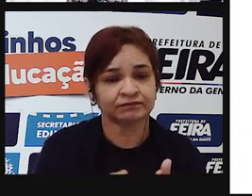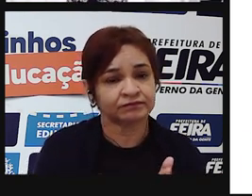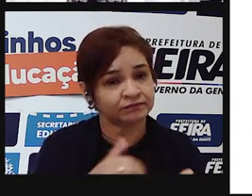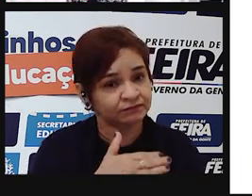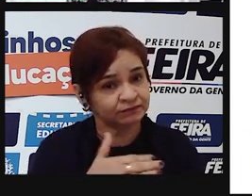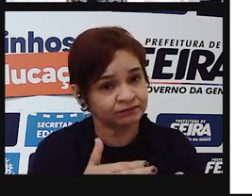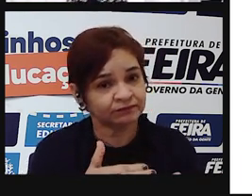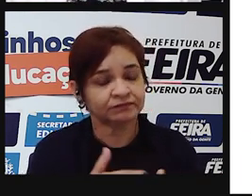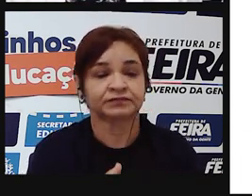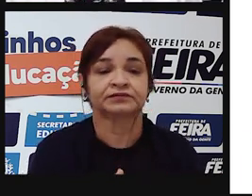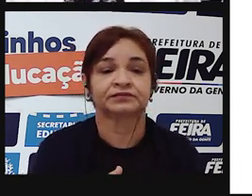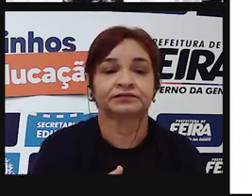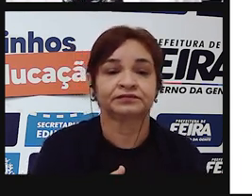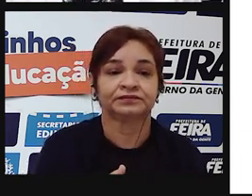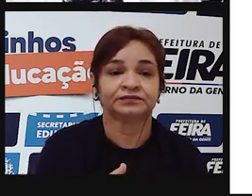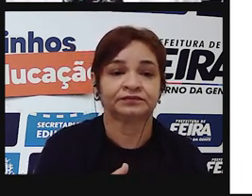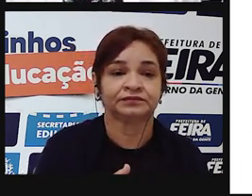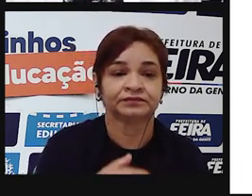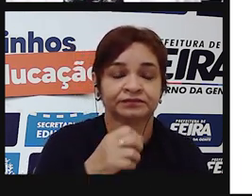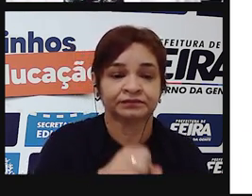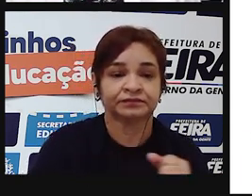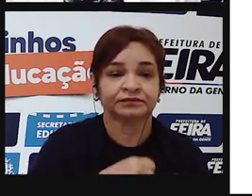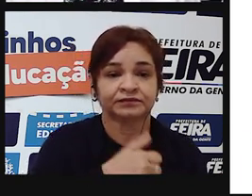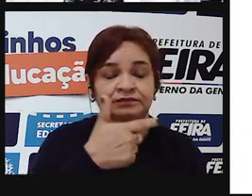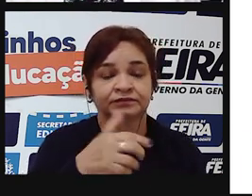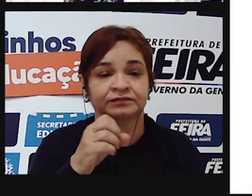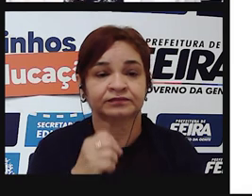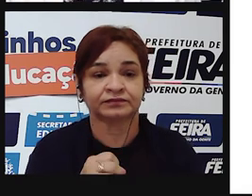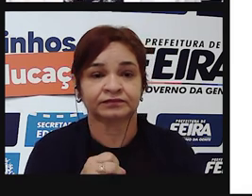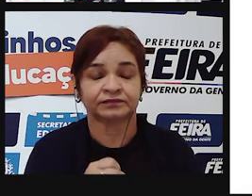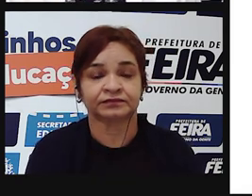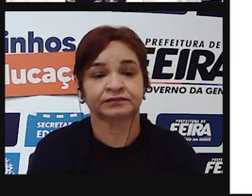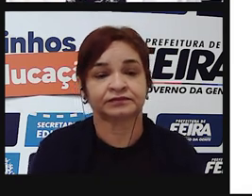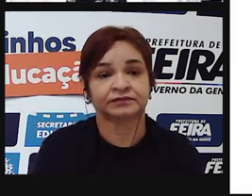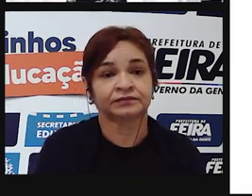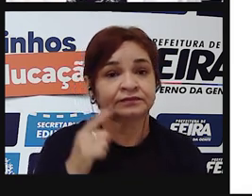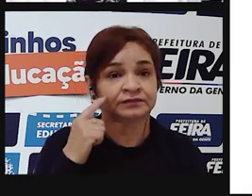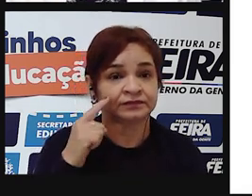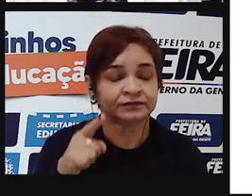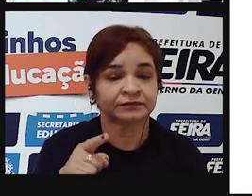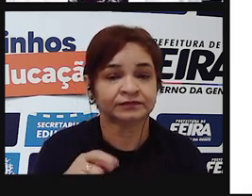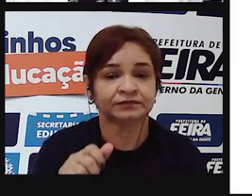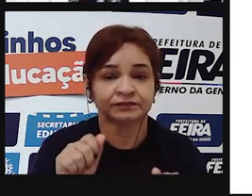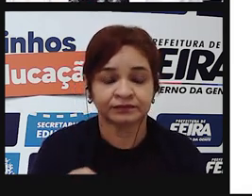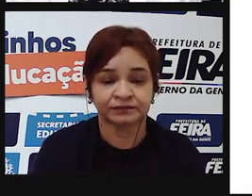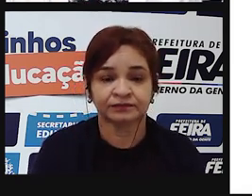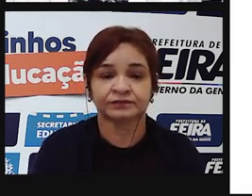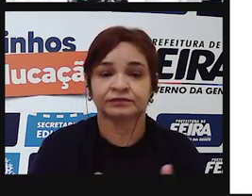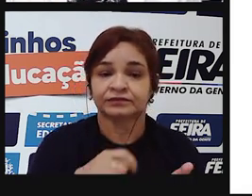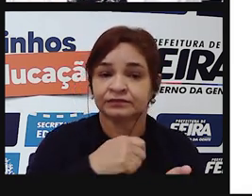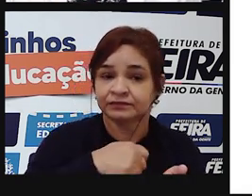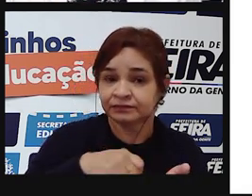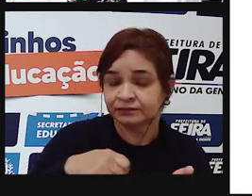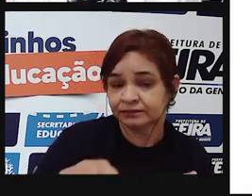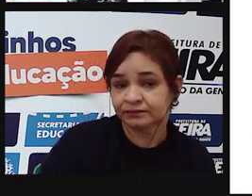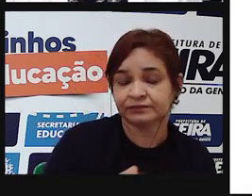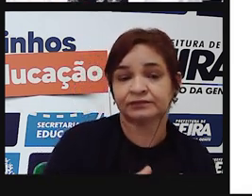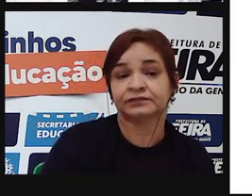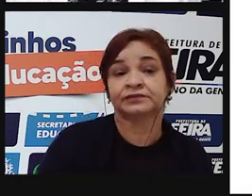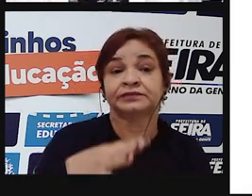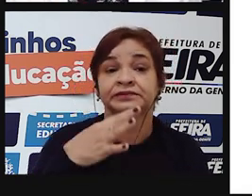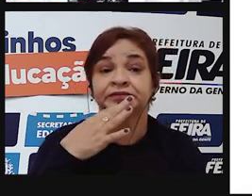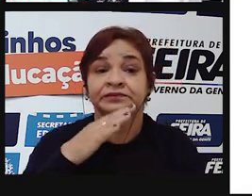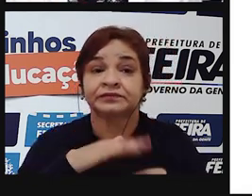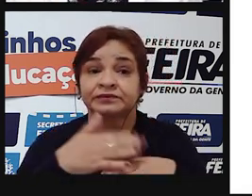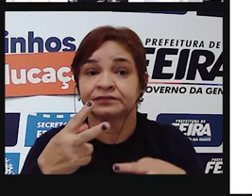início do século XX. E a partir dessas informações, vocês podem aí escrever um pouco mais dessa história